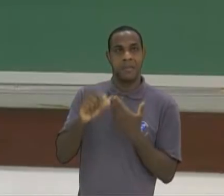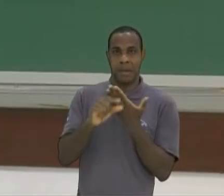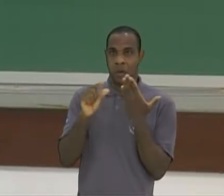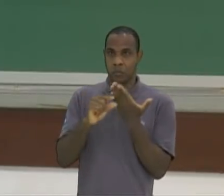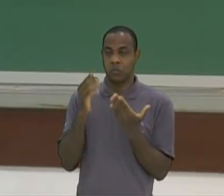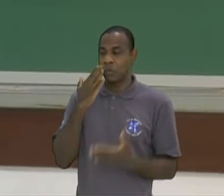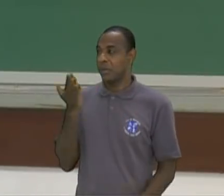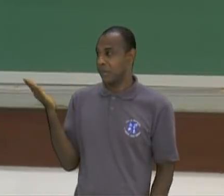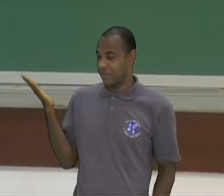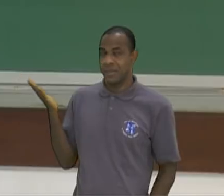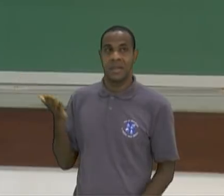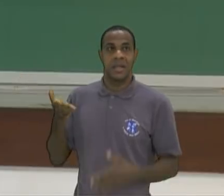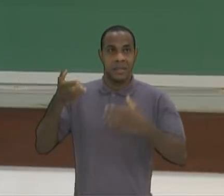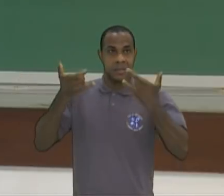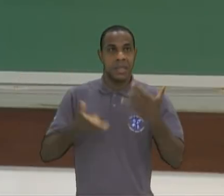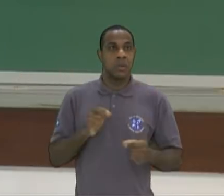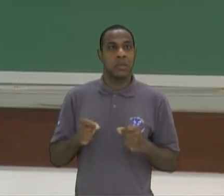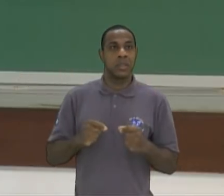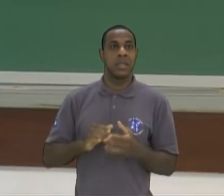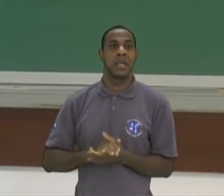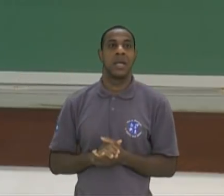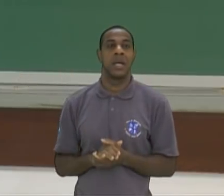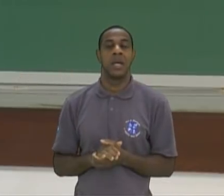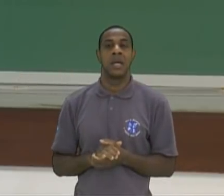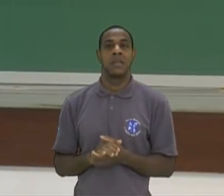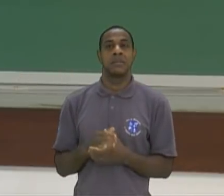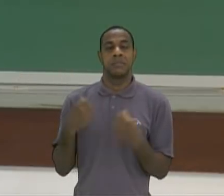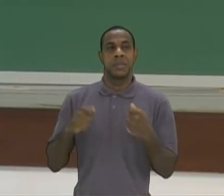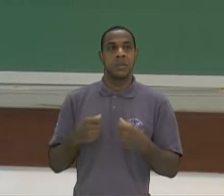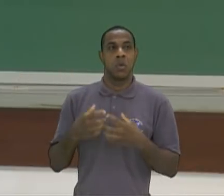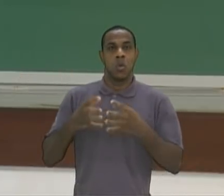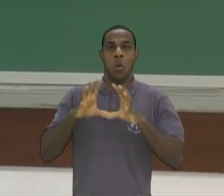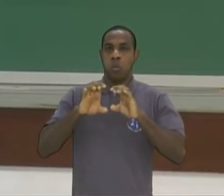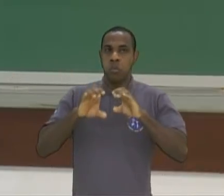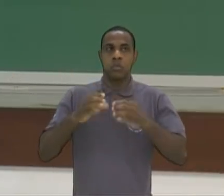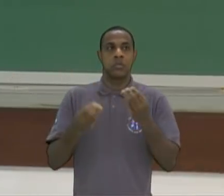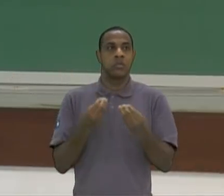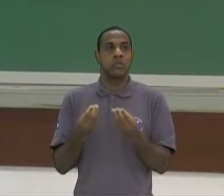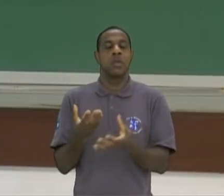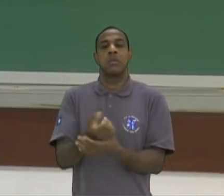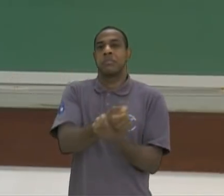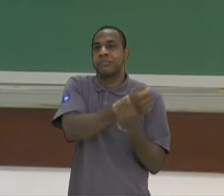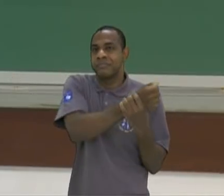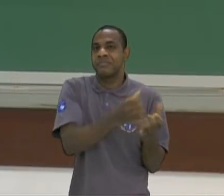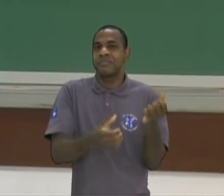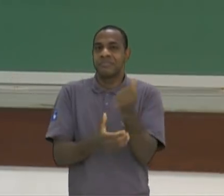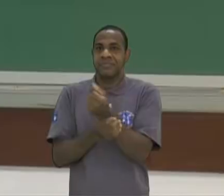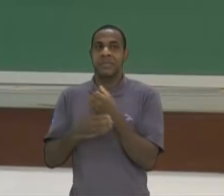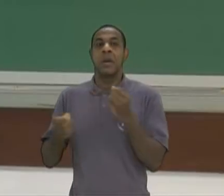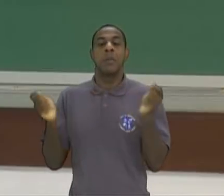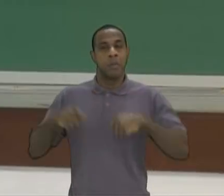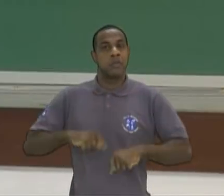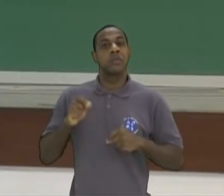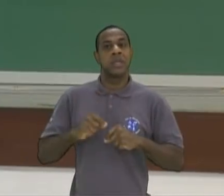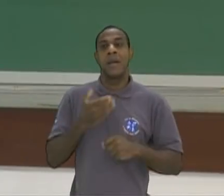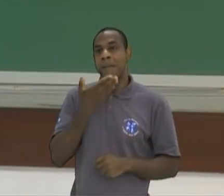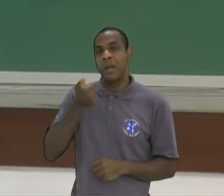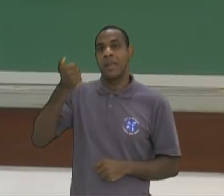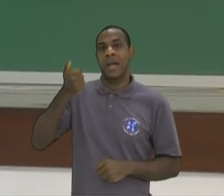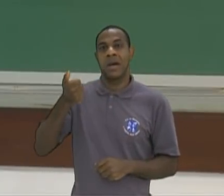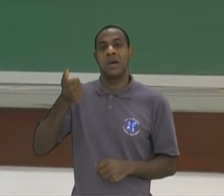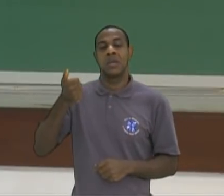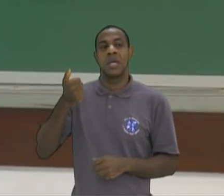grupos hiperativos na forma de alongá-los e relaxá-los, né, podemos então melhorar a ativação dos